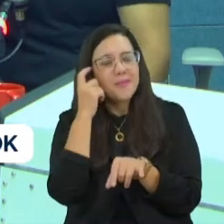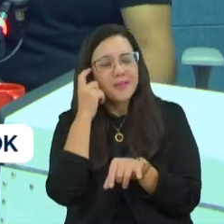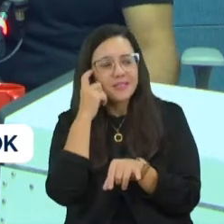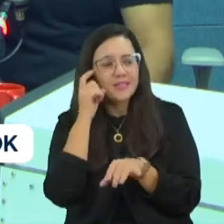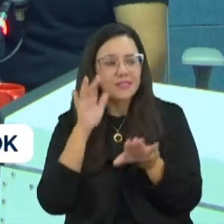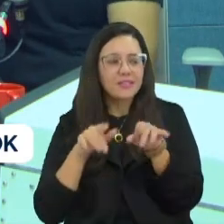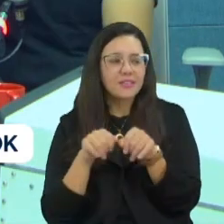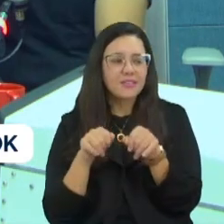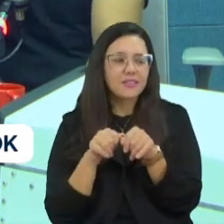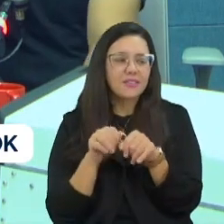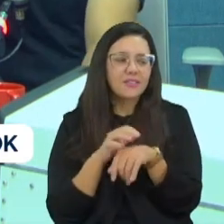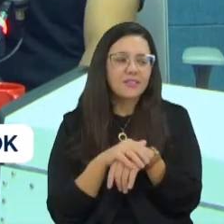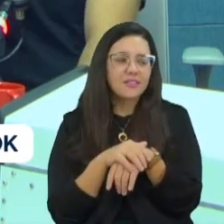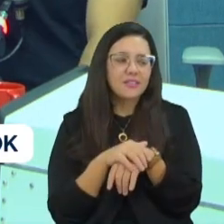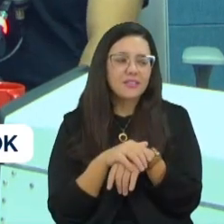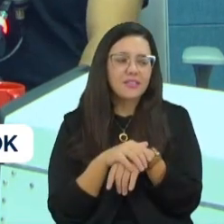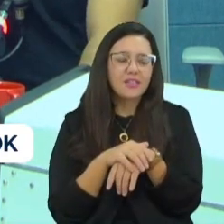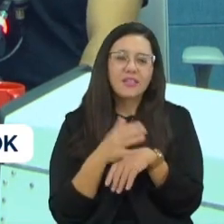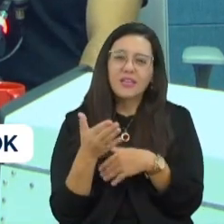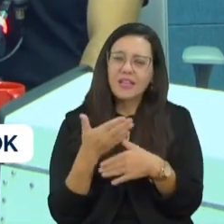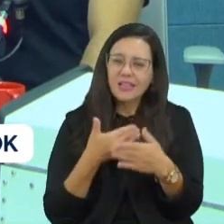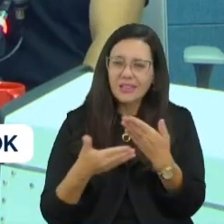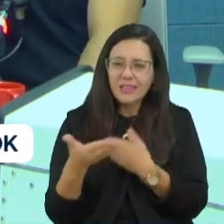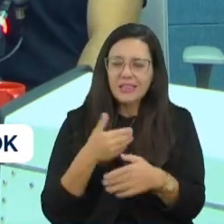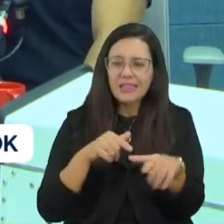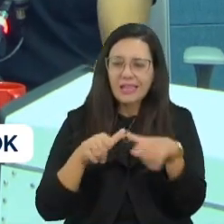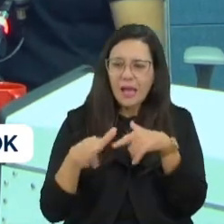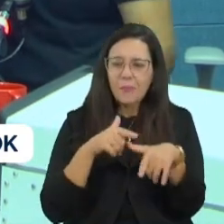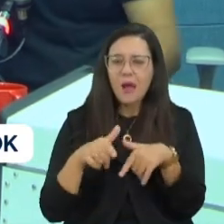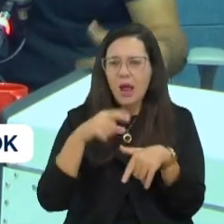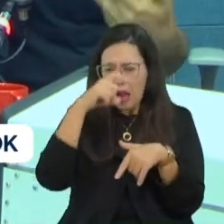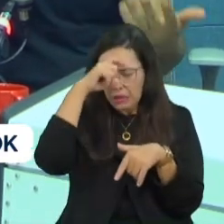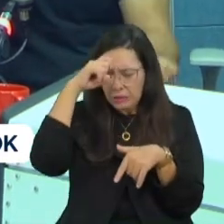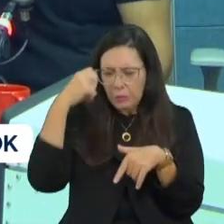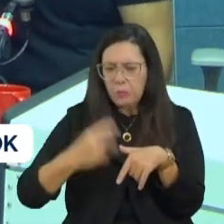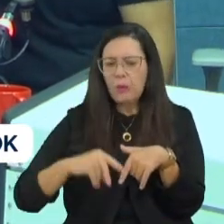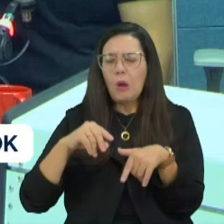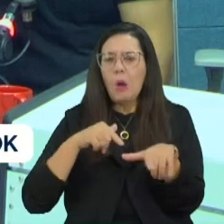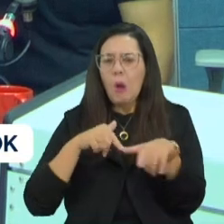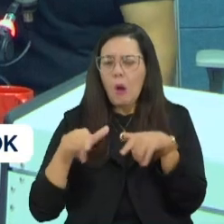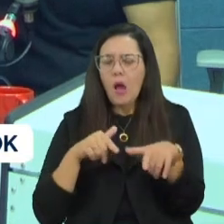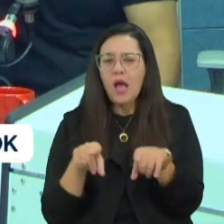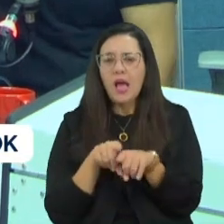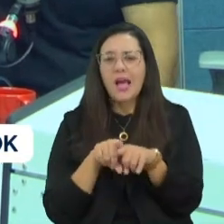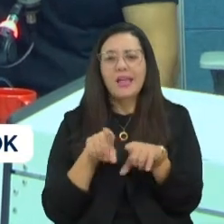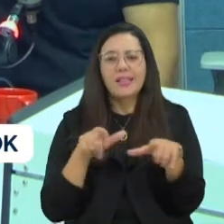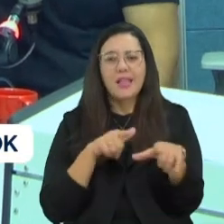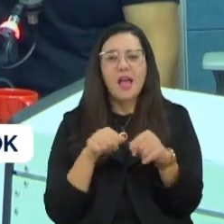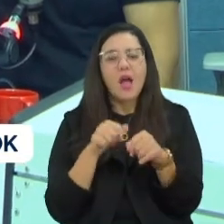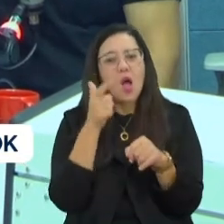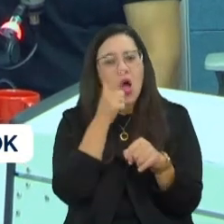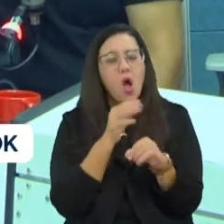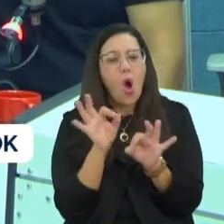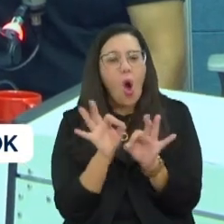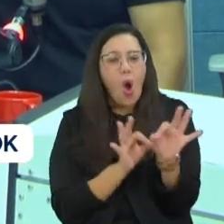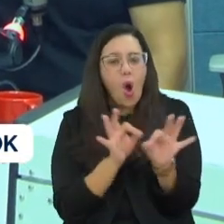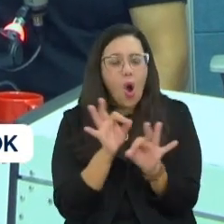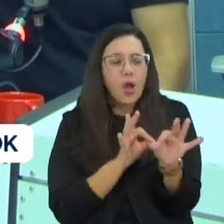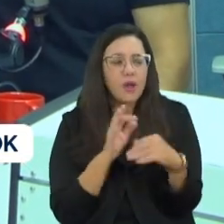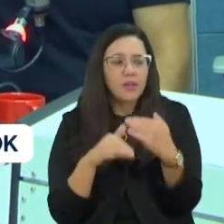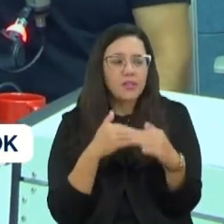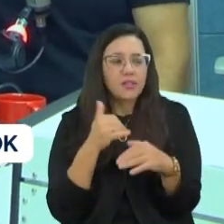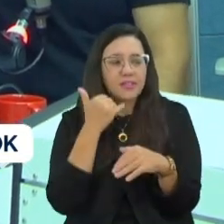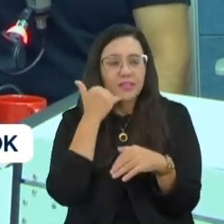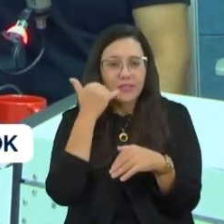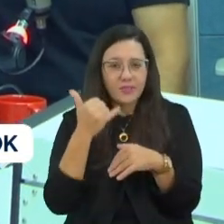geralmente até tem uma atividade relacionada, e é correria e bastante trabalho, então consegue se organizar. Passa aqui os